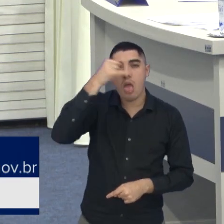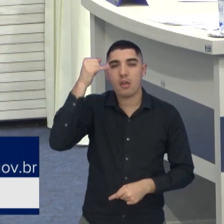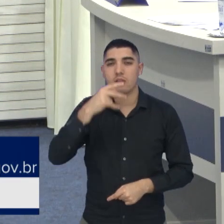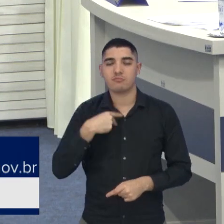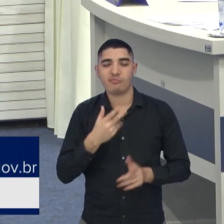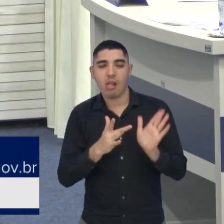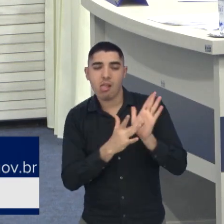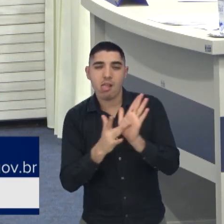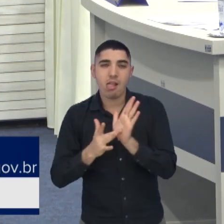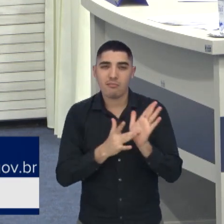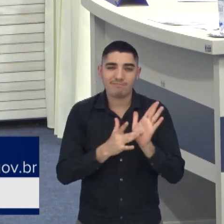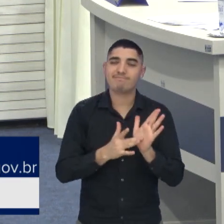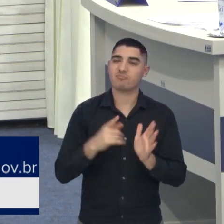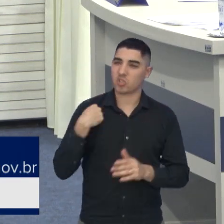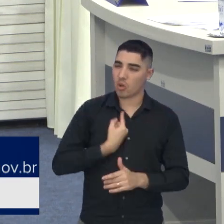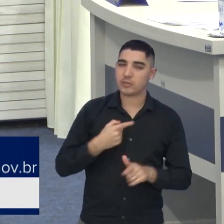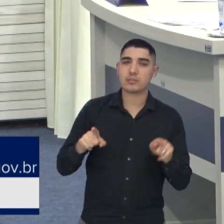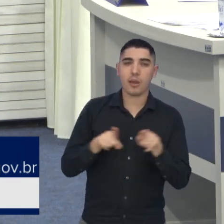em protesto